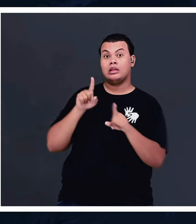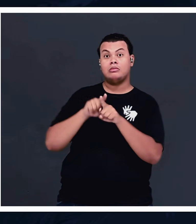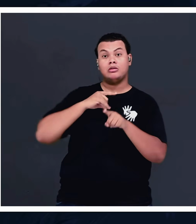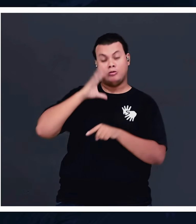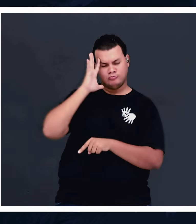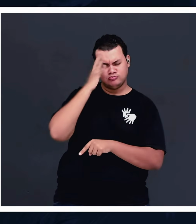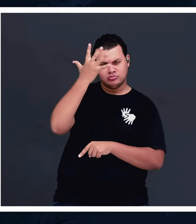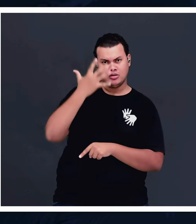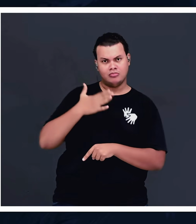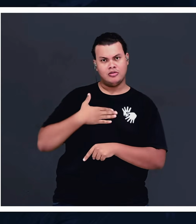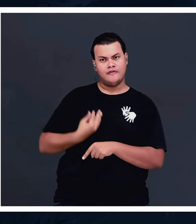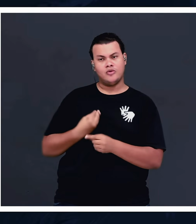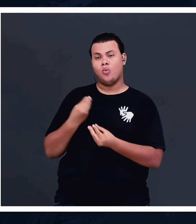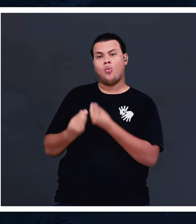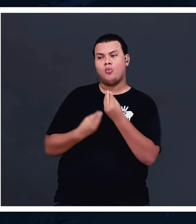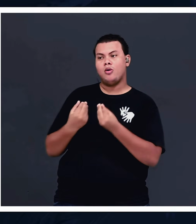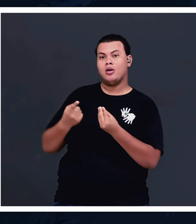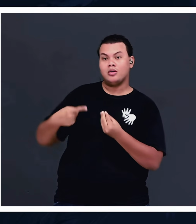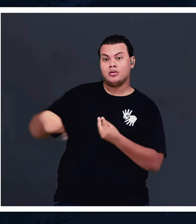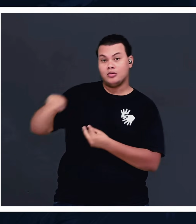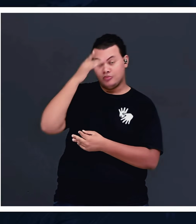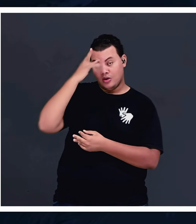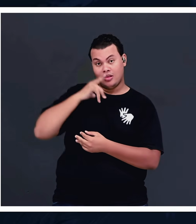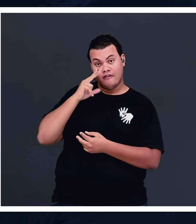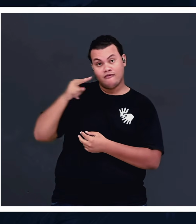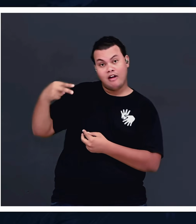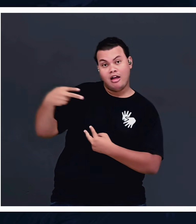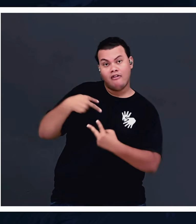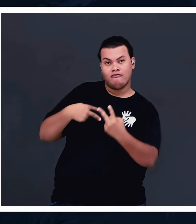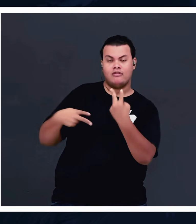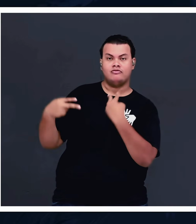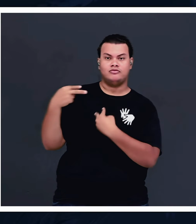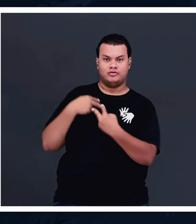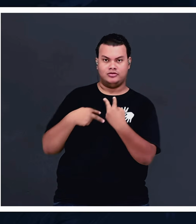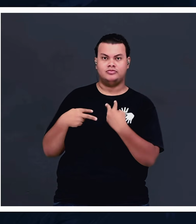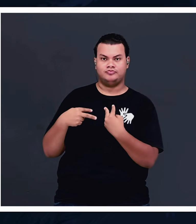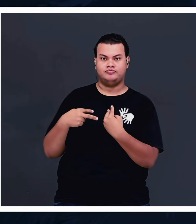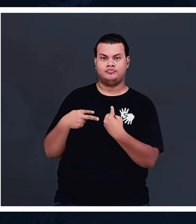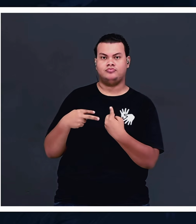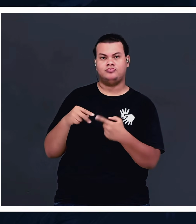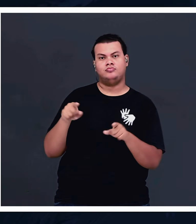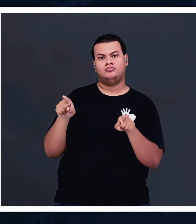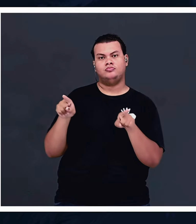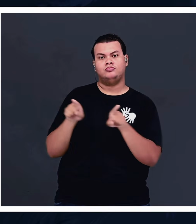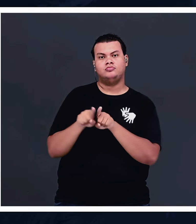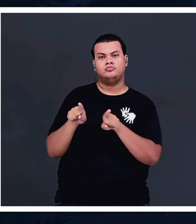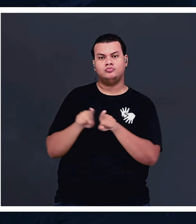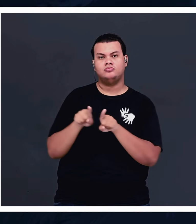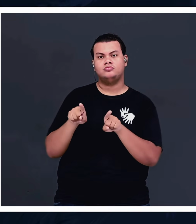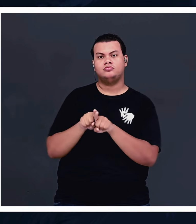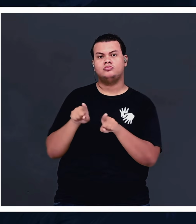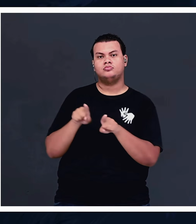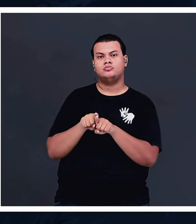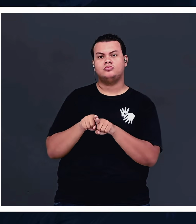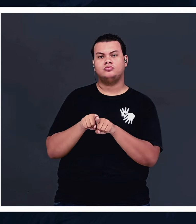decisões que são colocadas diante de nós, né, diante